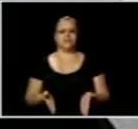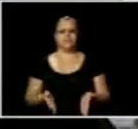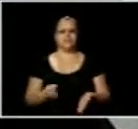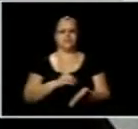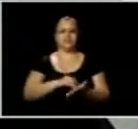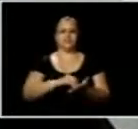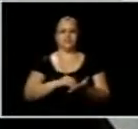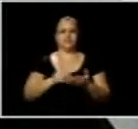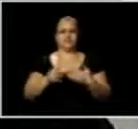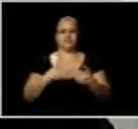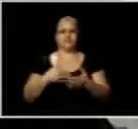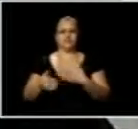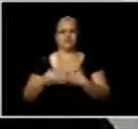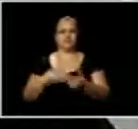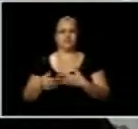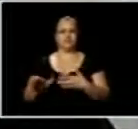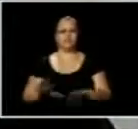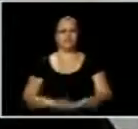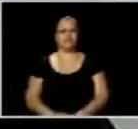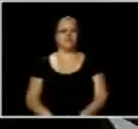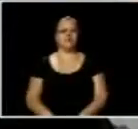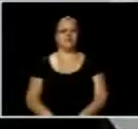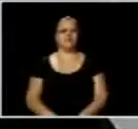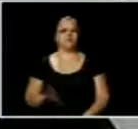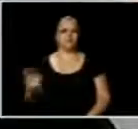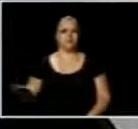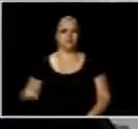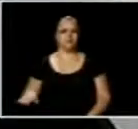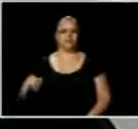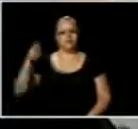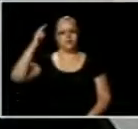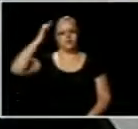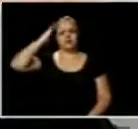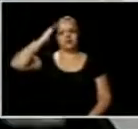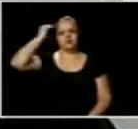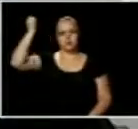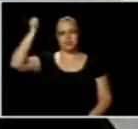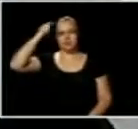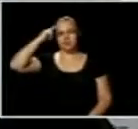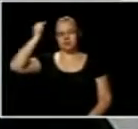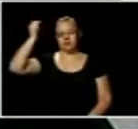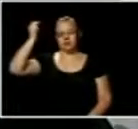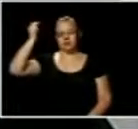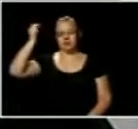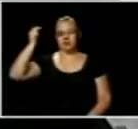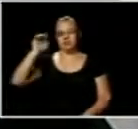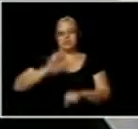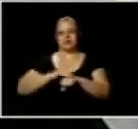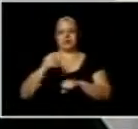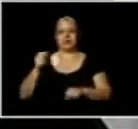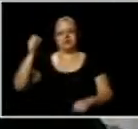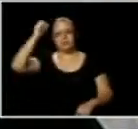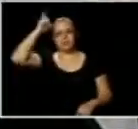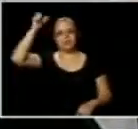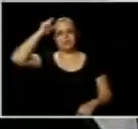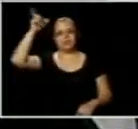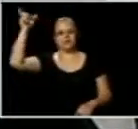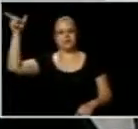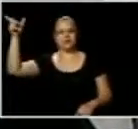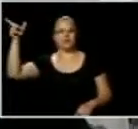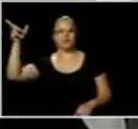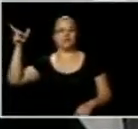Às vezes as crianças sabem muito mais de cultura que as próprias pessoas que vêm cair de paraquedas aqui no município de Taubaté. Nada contra a secretária